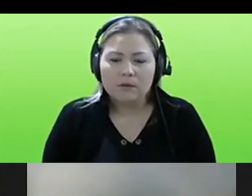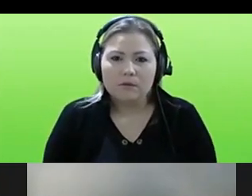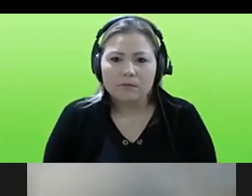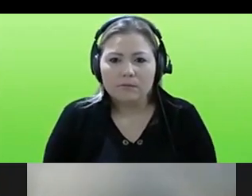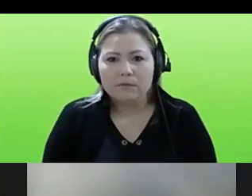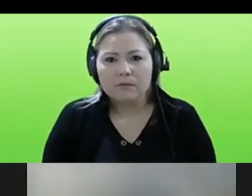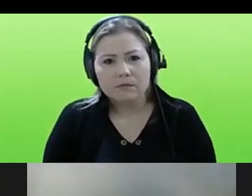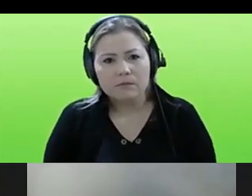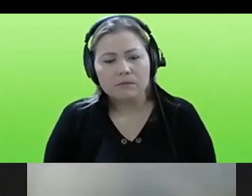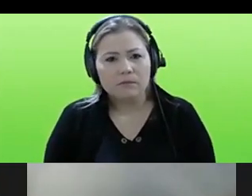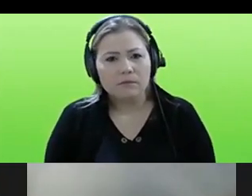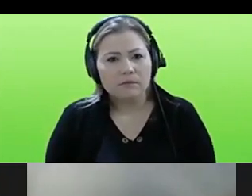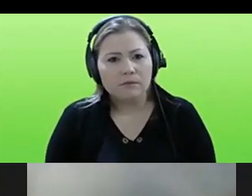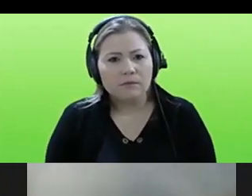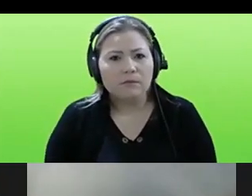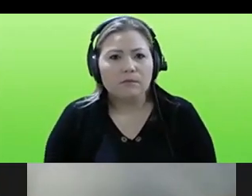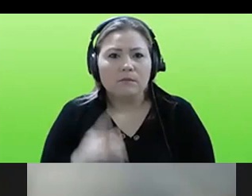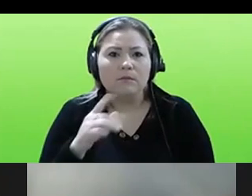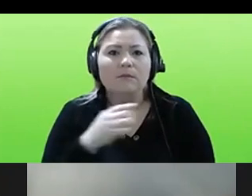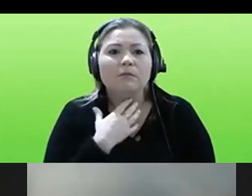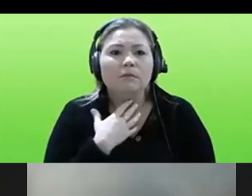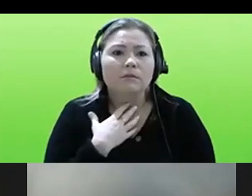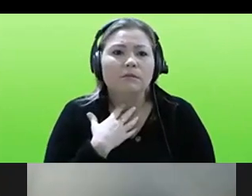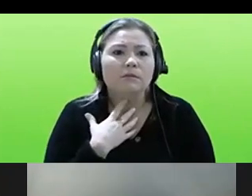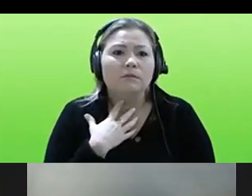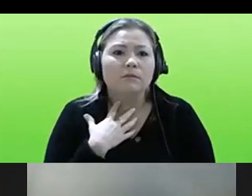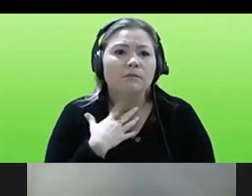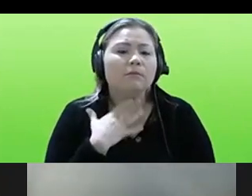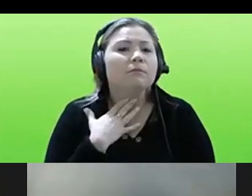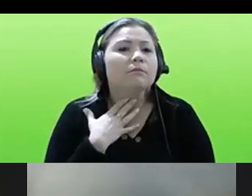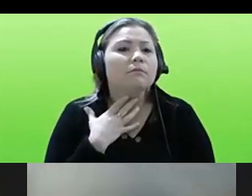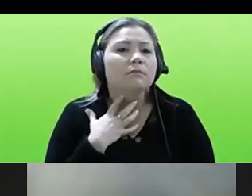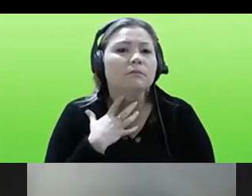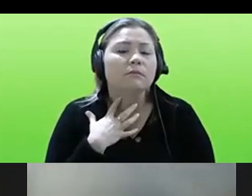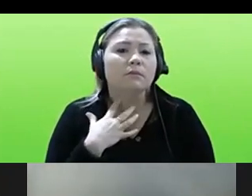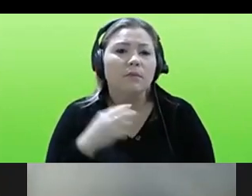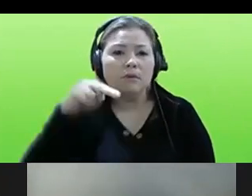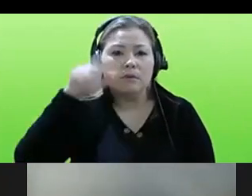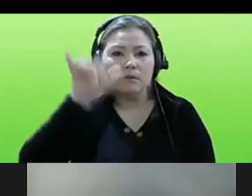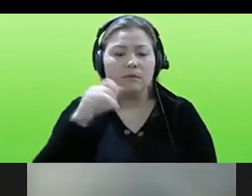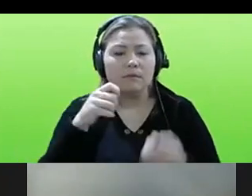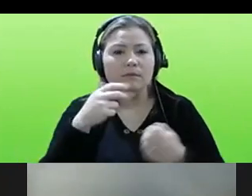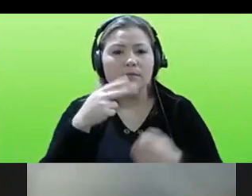Tu tens que me permitir a compartilhamento de tela, Nidamar.